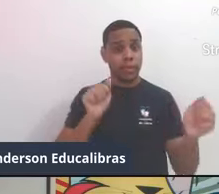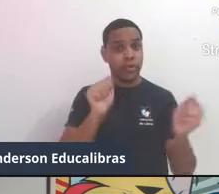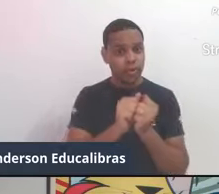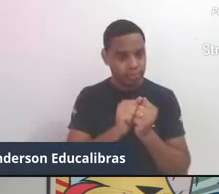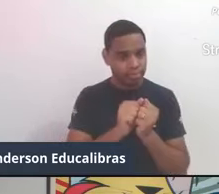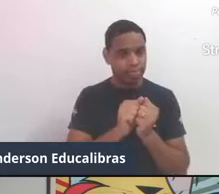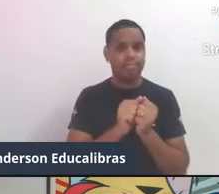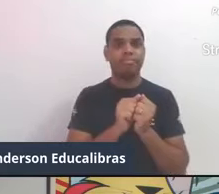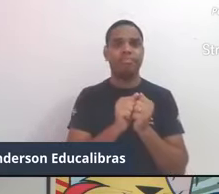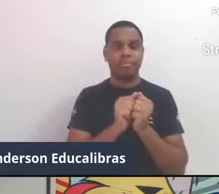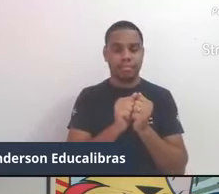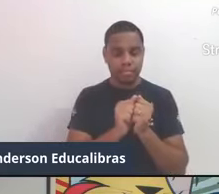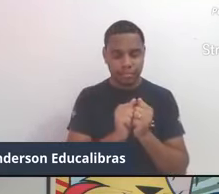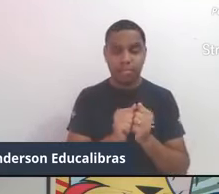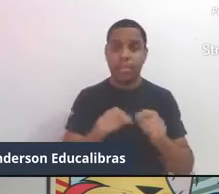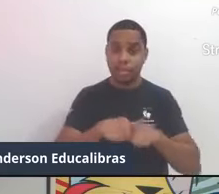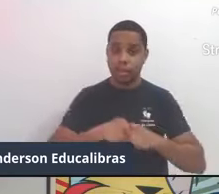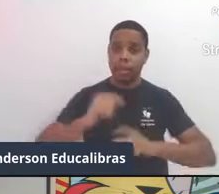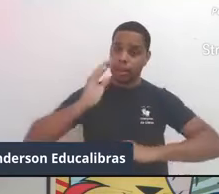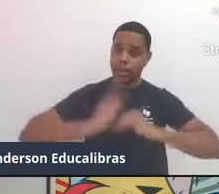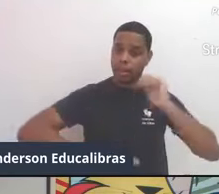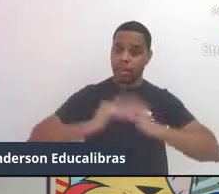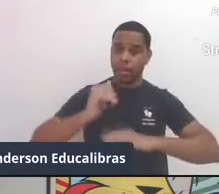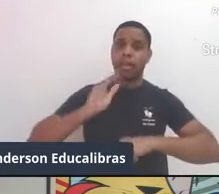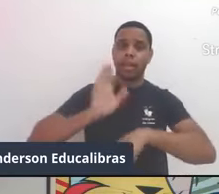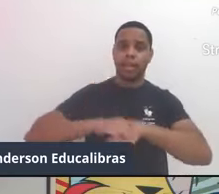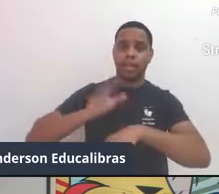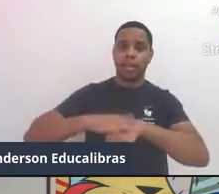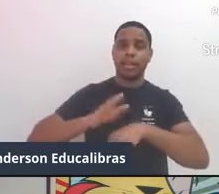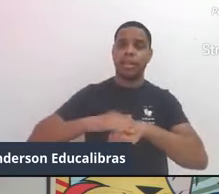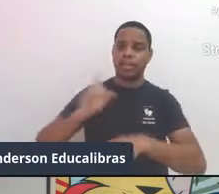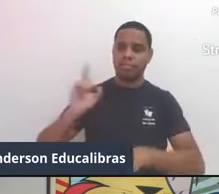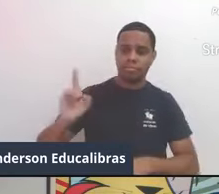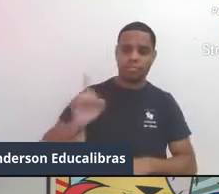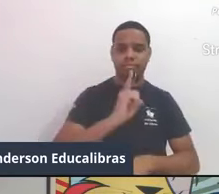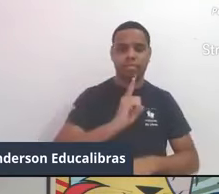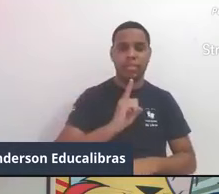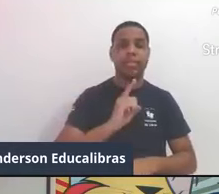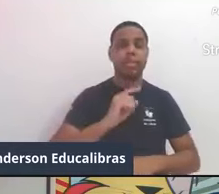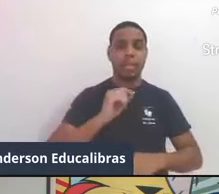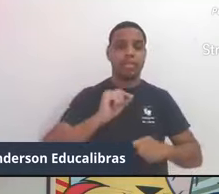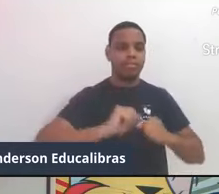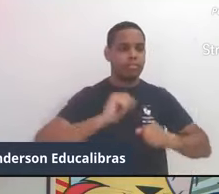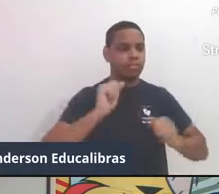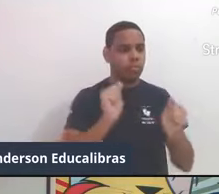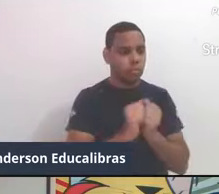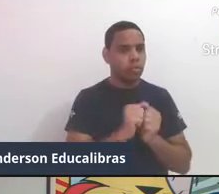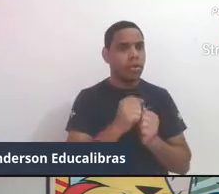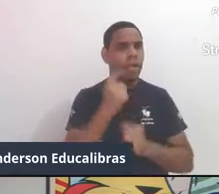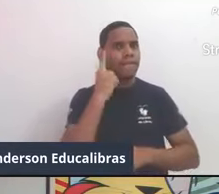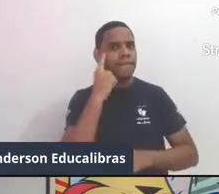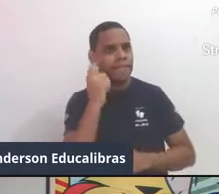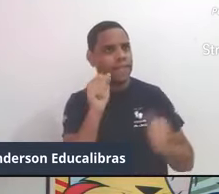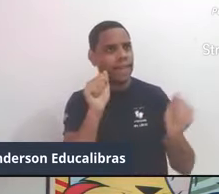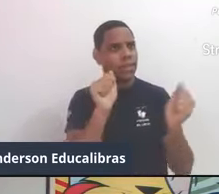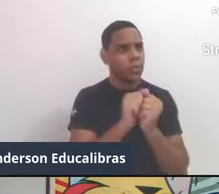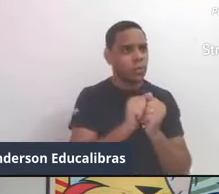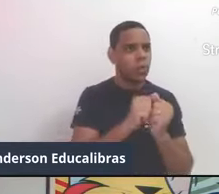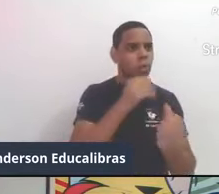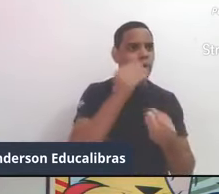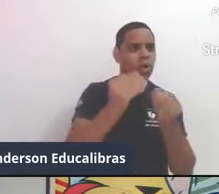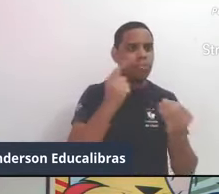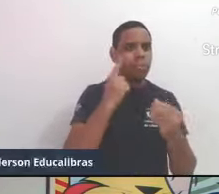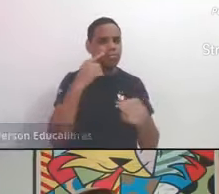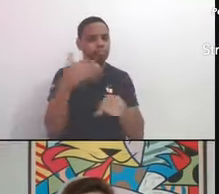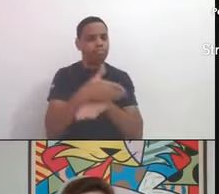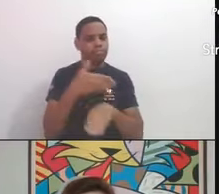É fazer também, é ir além do fazer, é inventar junto, é